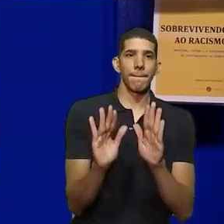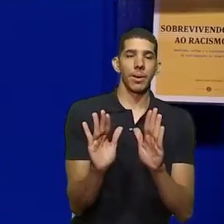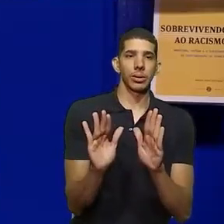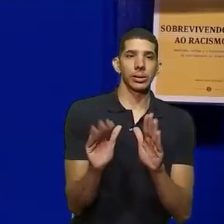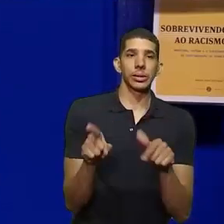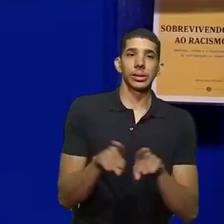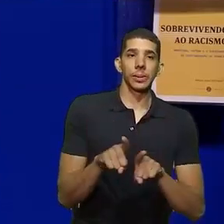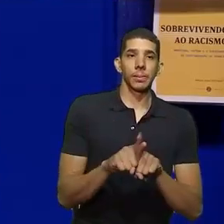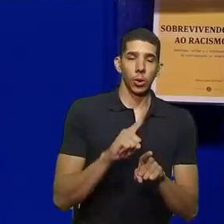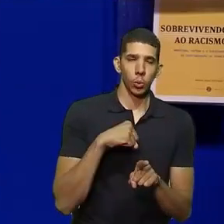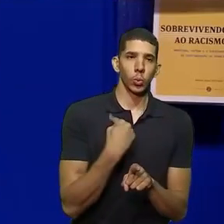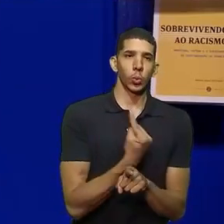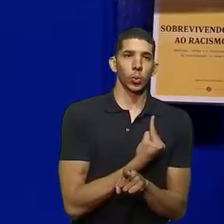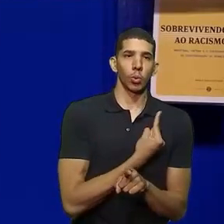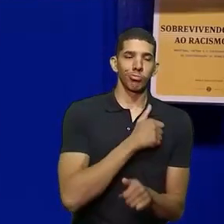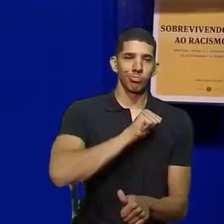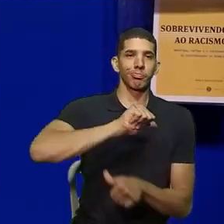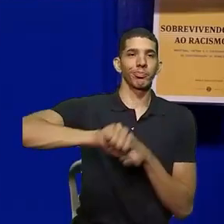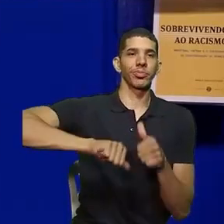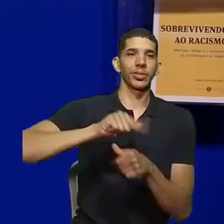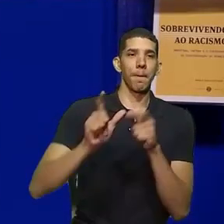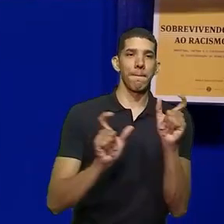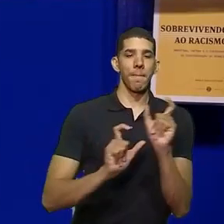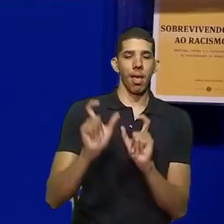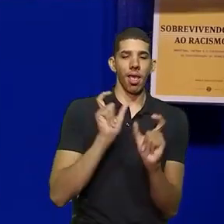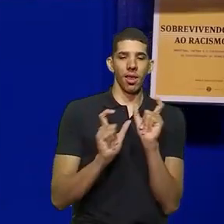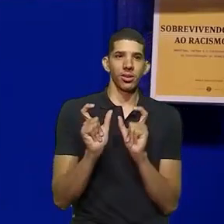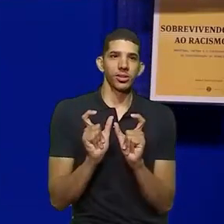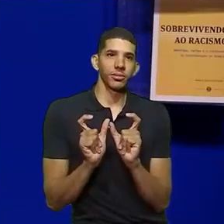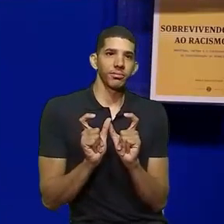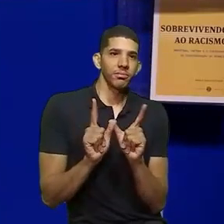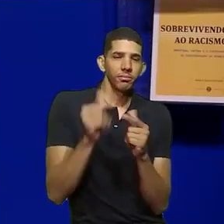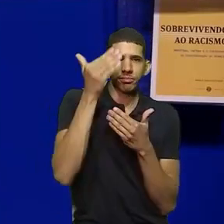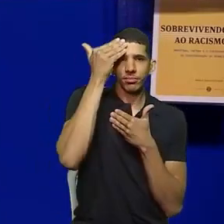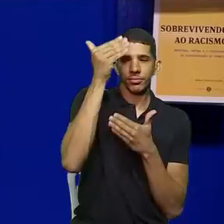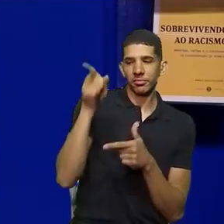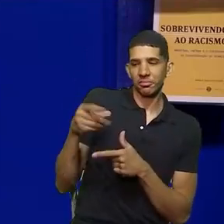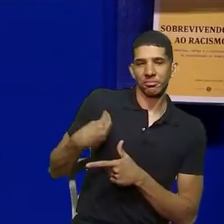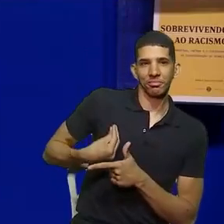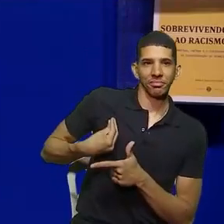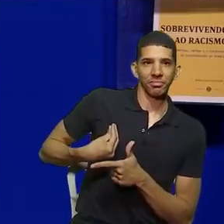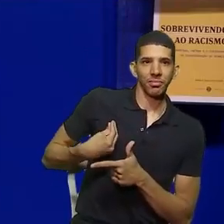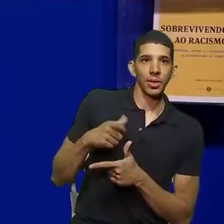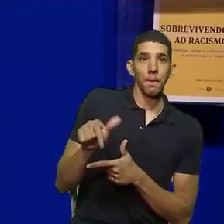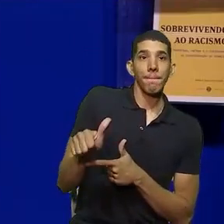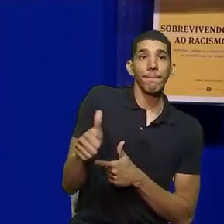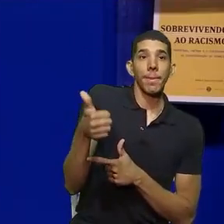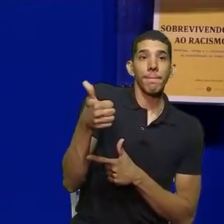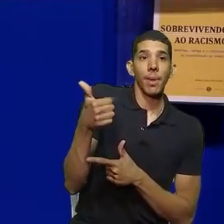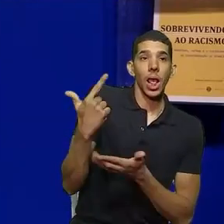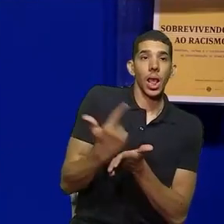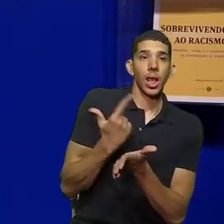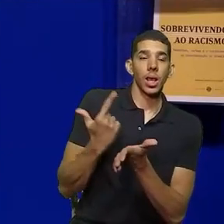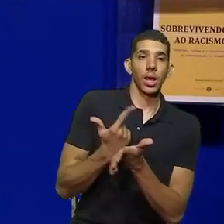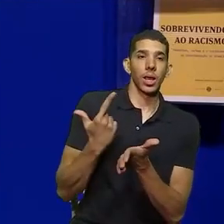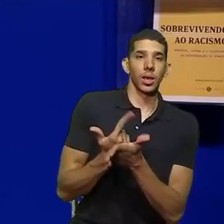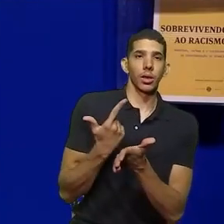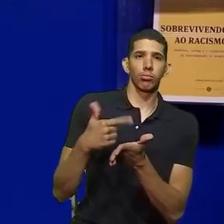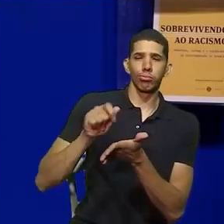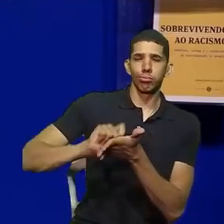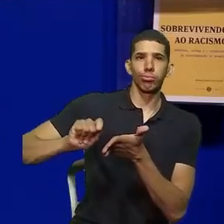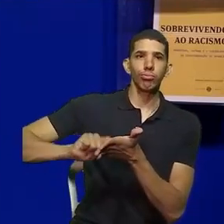fazer coisas com as palavras. Graças à vida, Dona Rosinha, que este seja o primeiro de muitos outros livros de sua